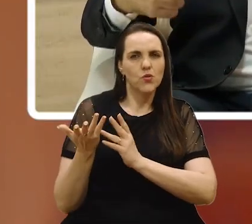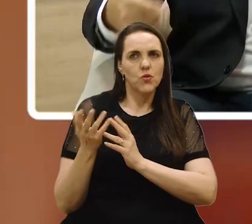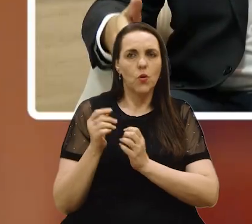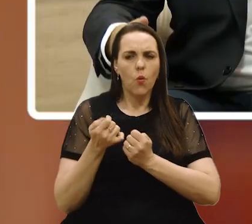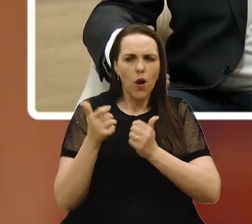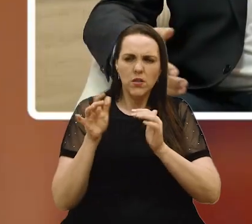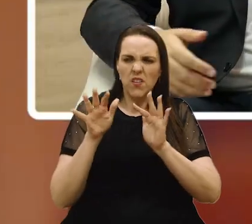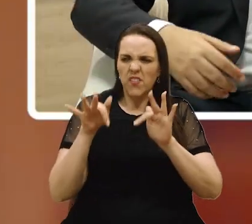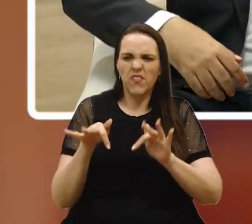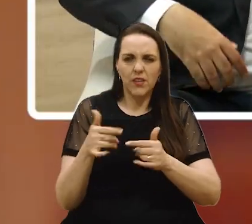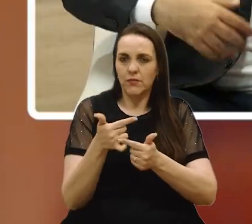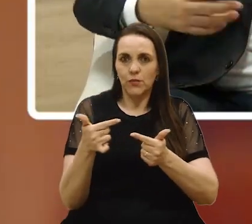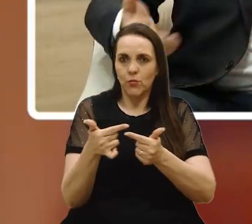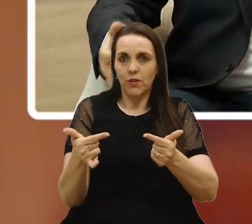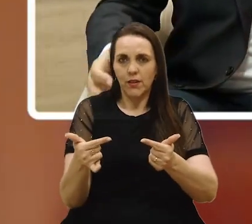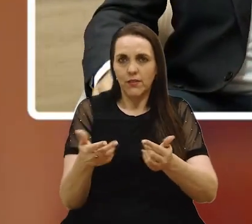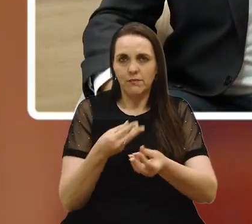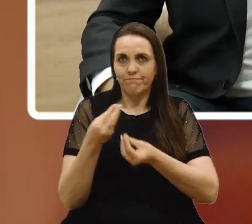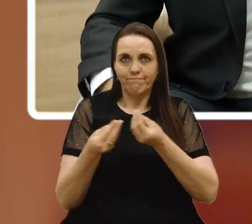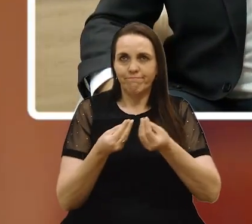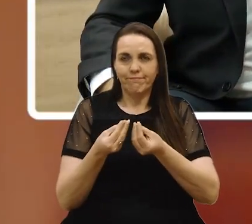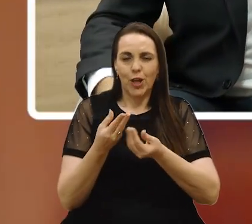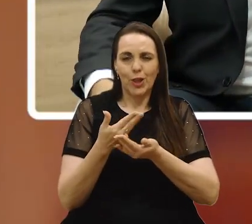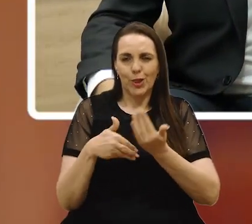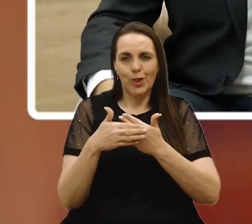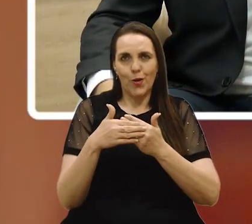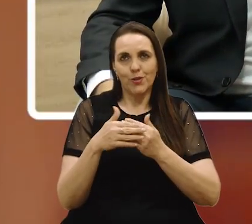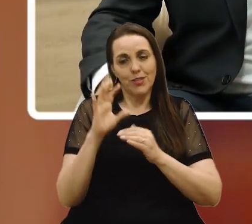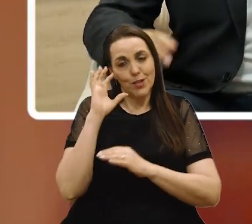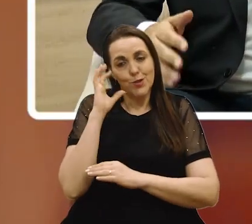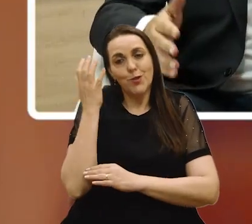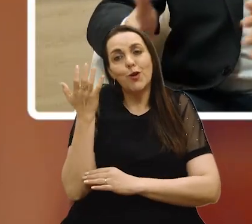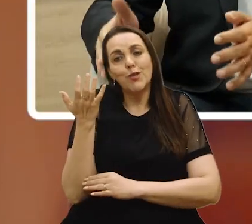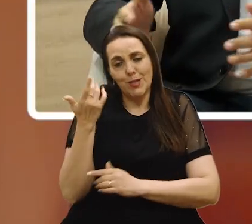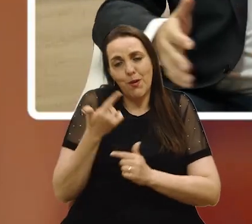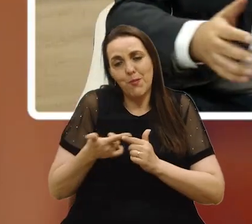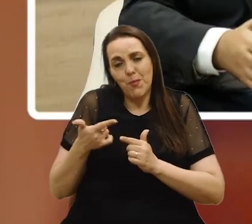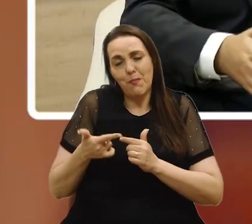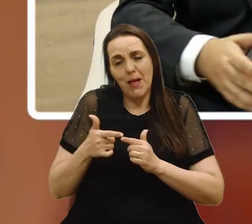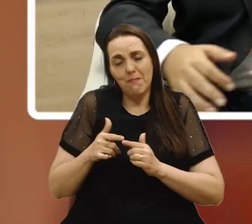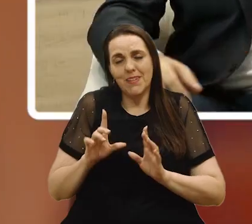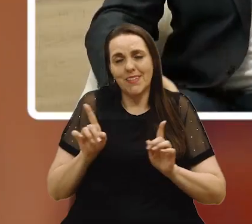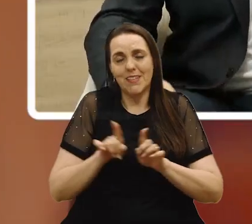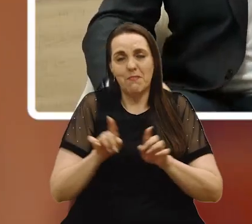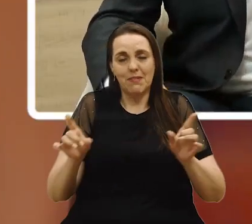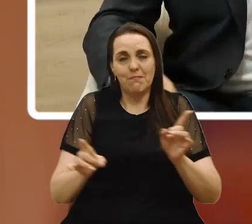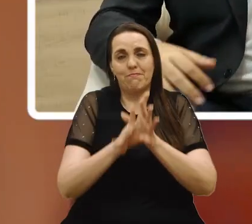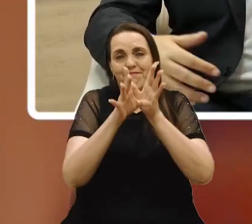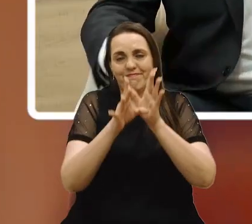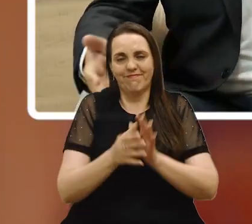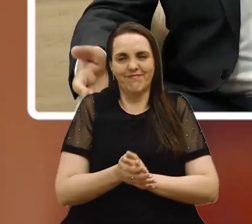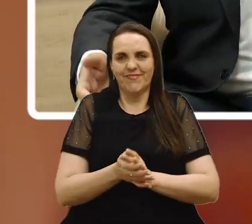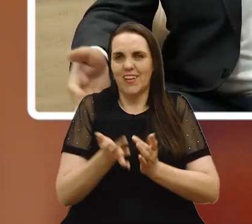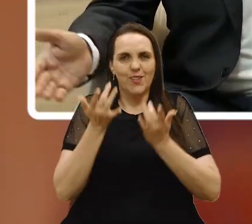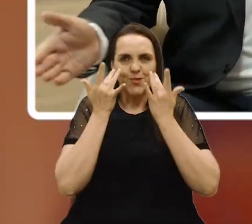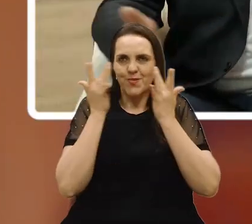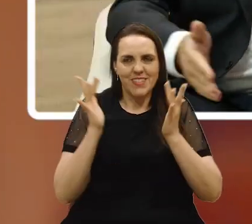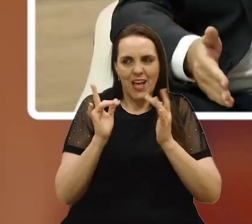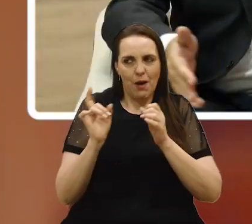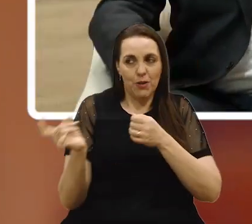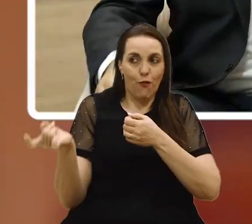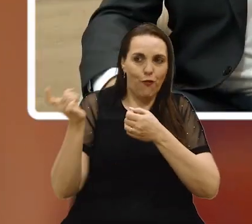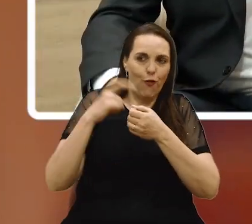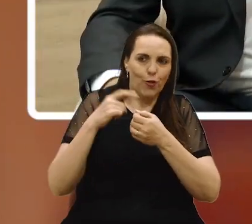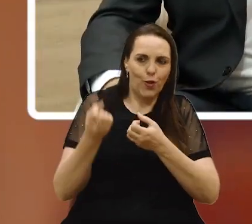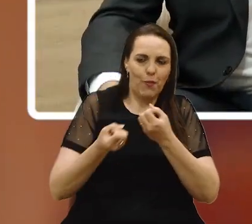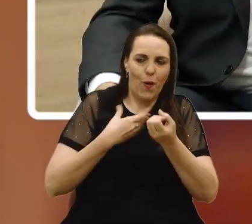que sem fim, e aí, quer dizer... Se todos tivéssemos a solução, talvez muitos problemas também estariam resolvidos. Com e certeza. Ninguém sabe, né? Ninguém voltou